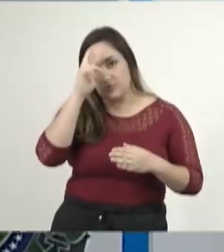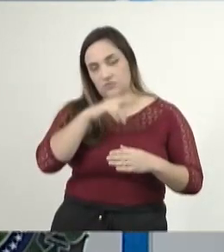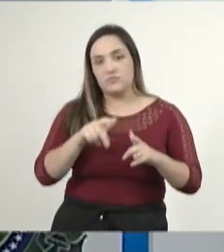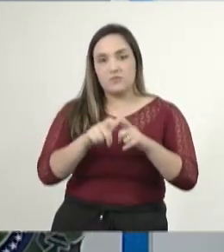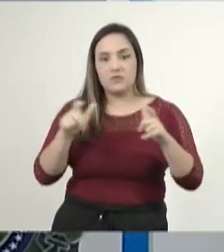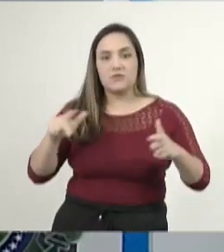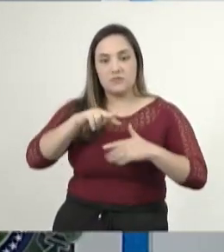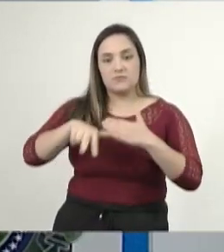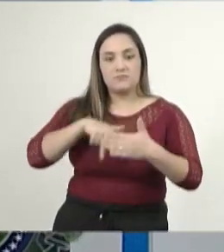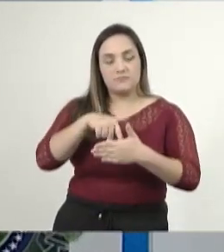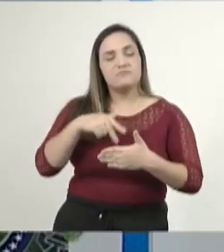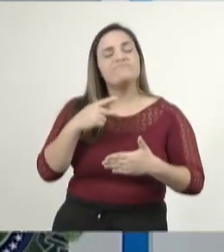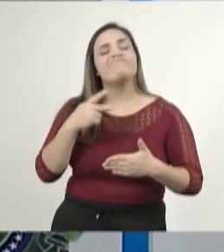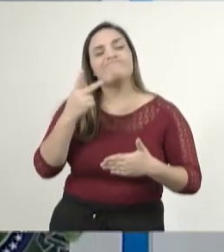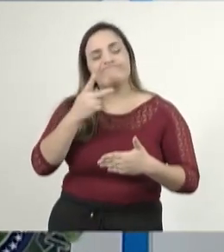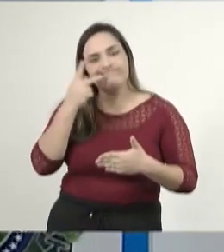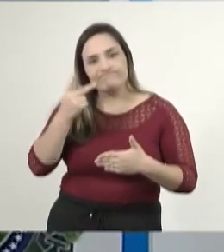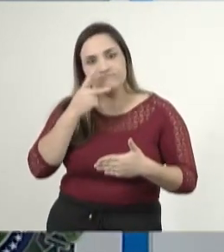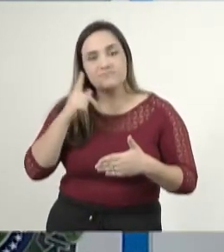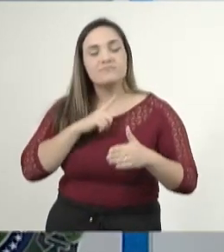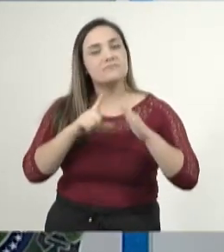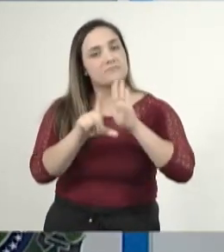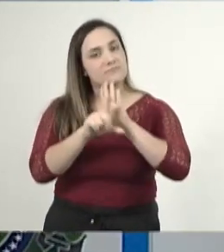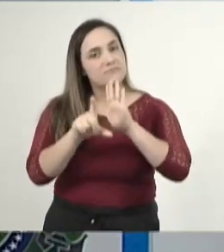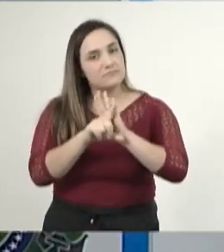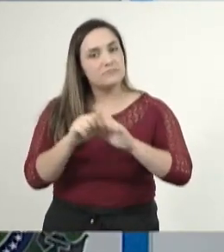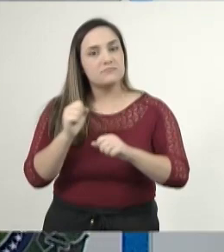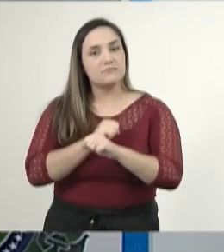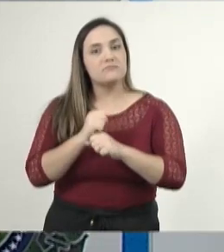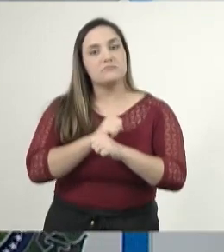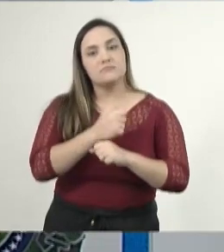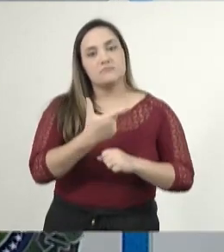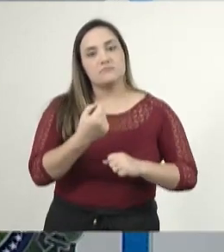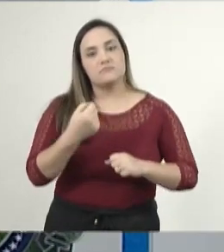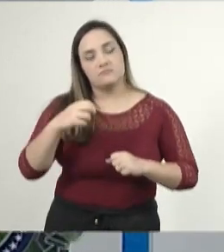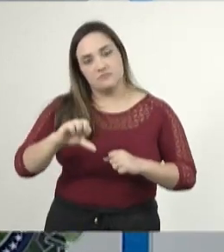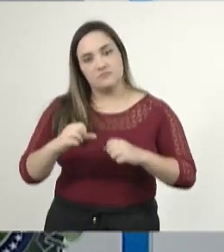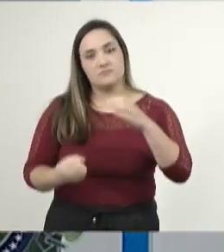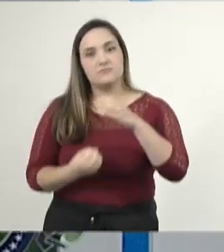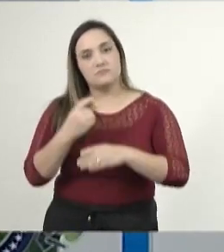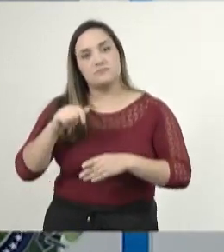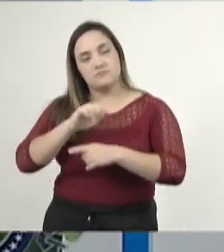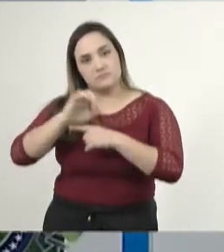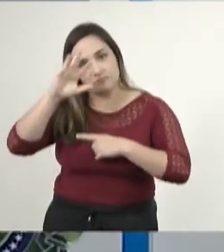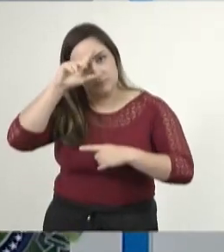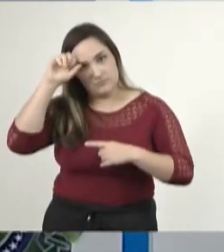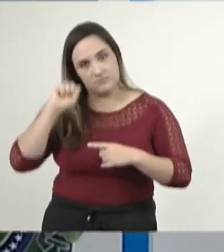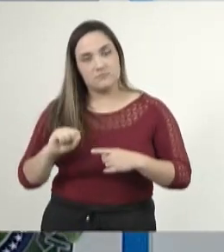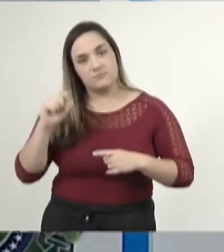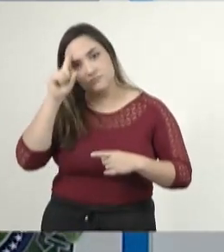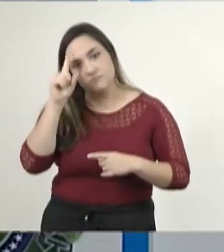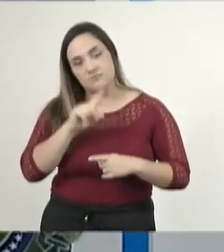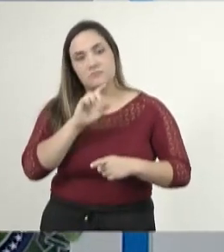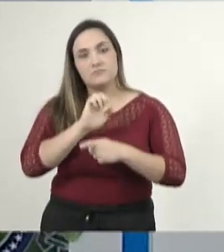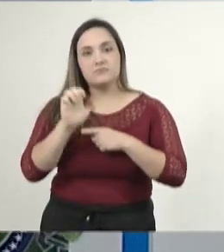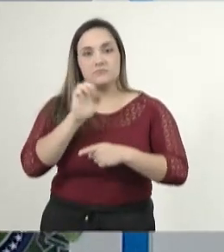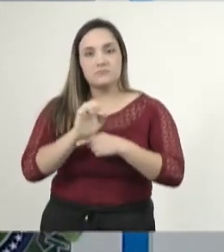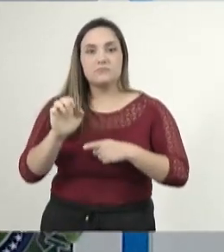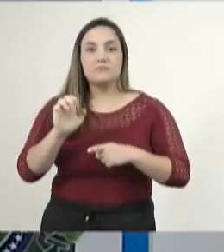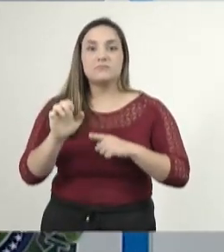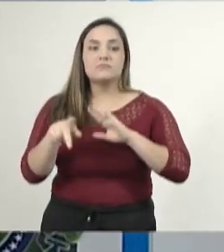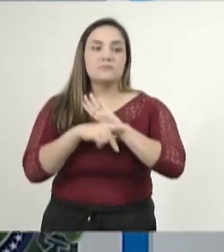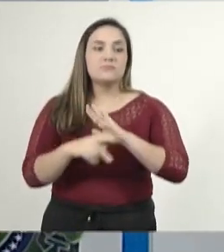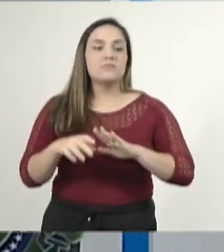grande expediente. Ele relembrou uma lei do ano de 2009 que instituiu aqui em Mato Grosso do Sul o Dia Estadual